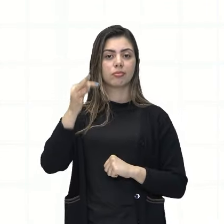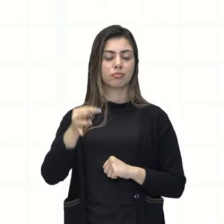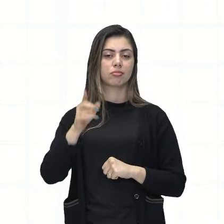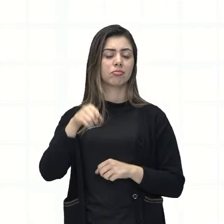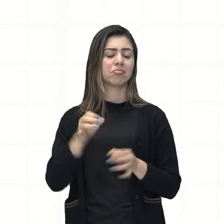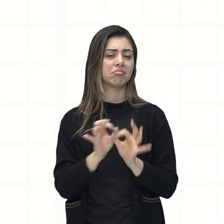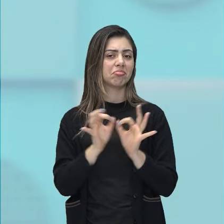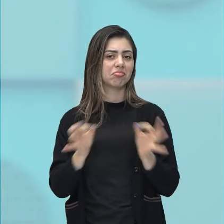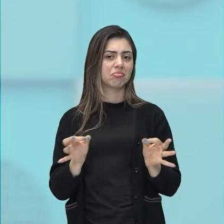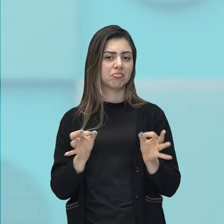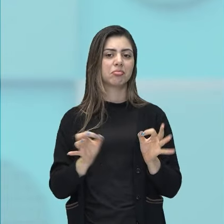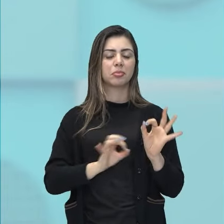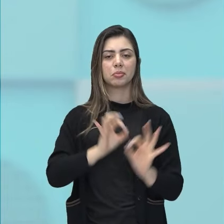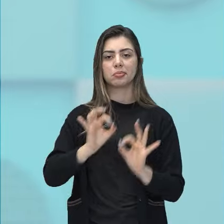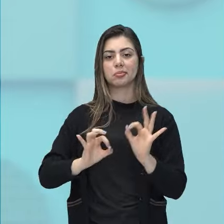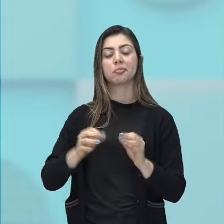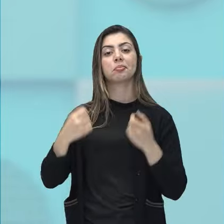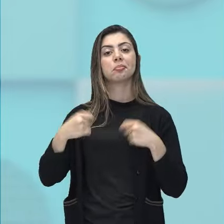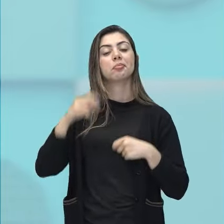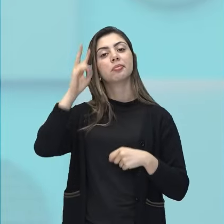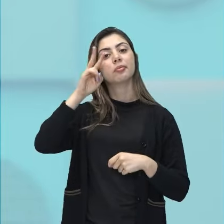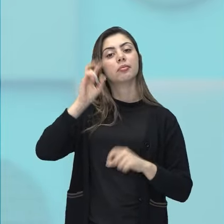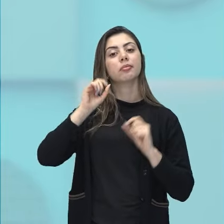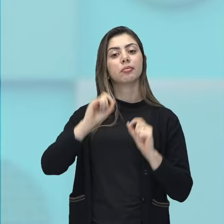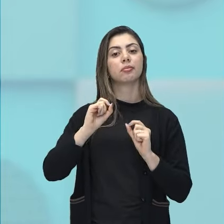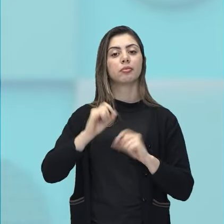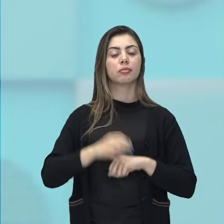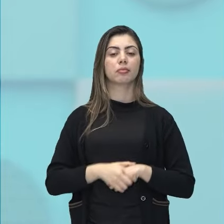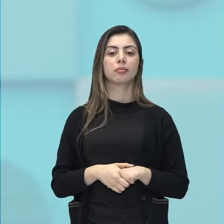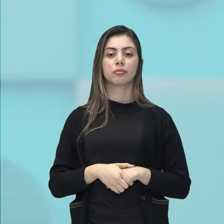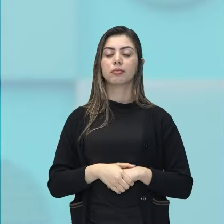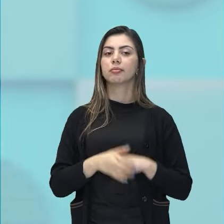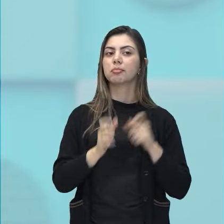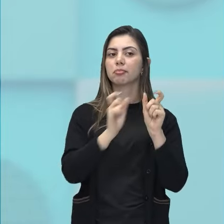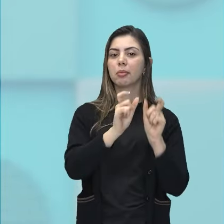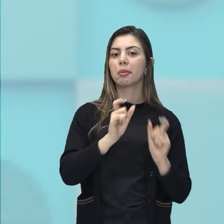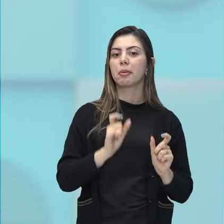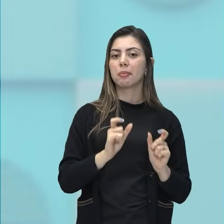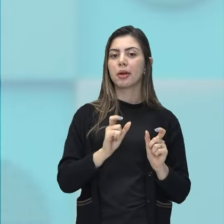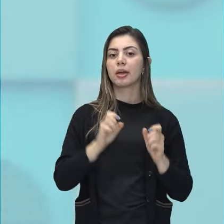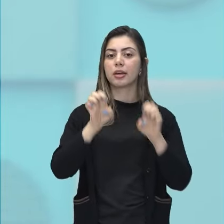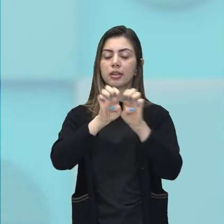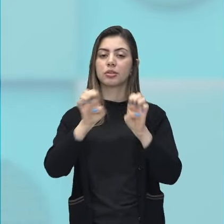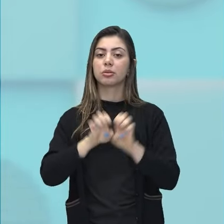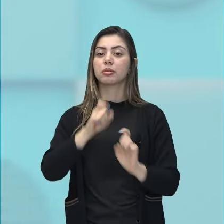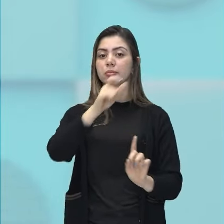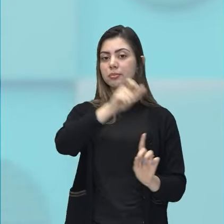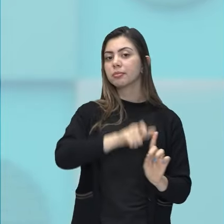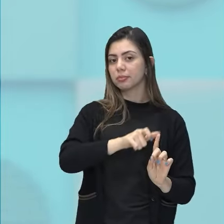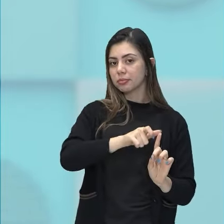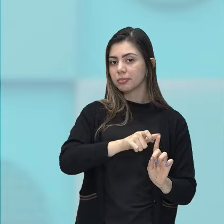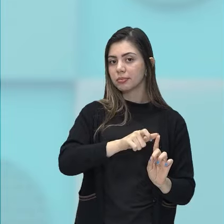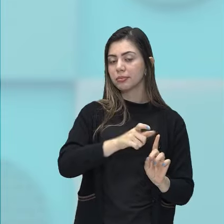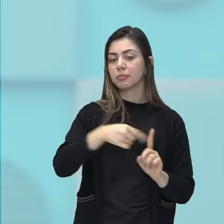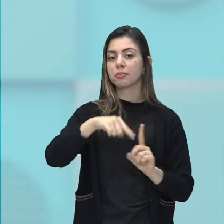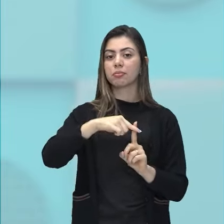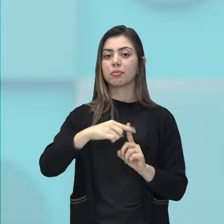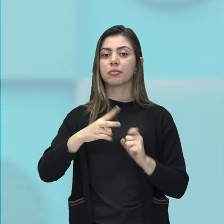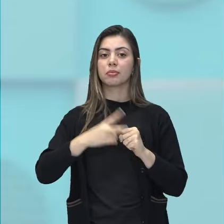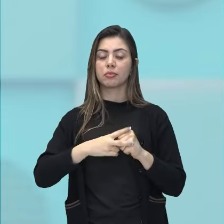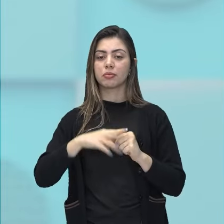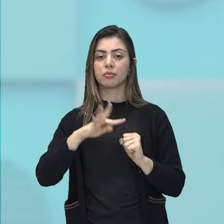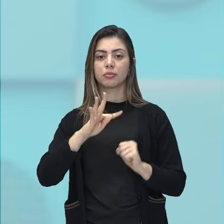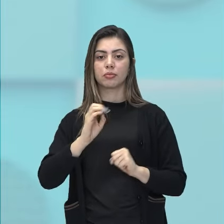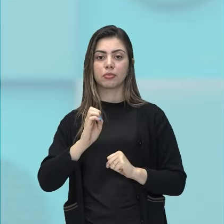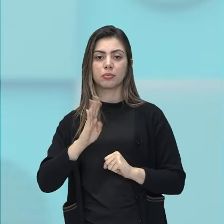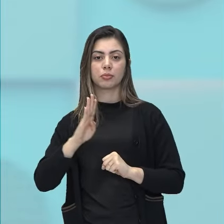simples, não é? Eu só preciso lembrar que os meus elementos são o sujeito, o verbo to be concordando